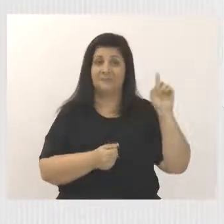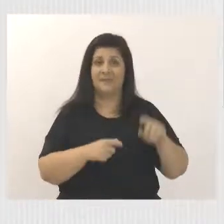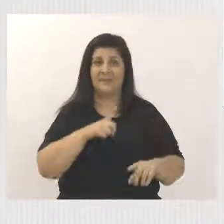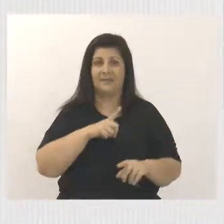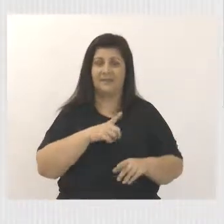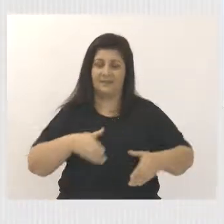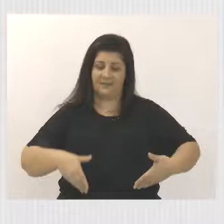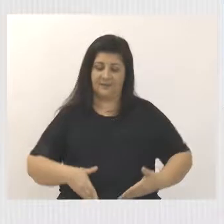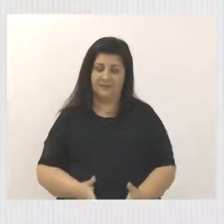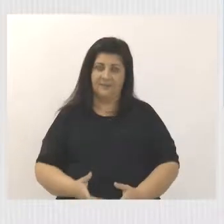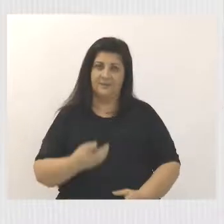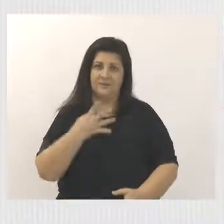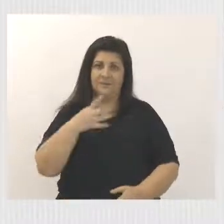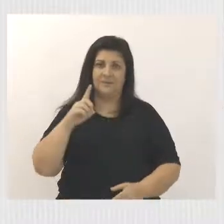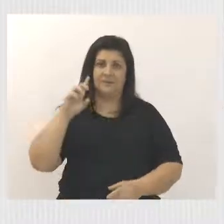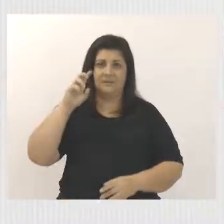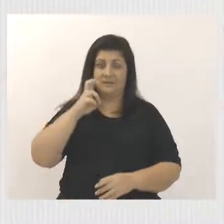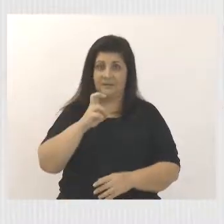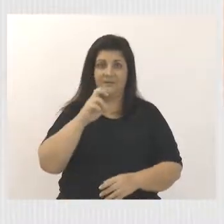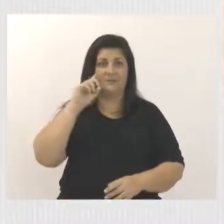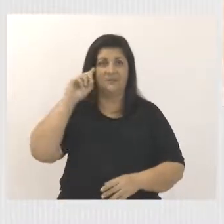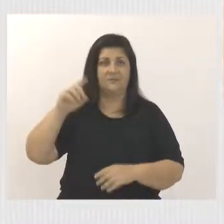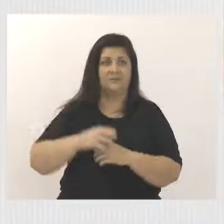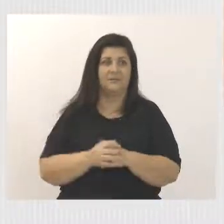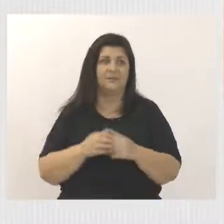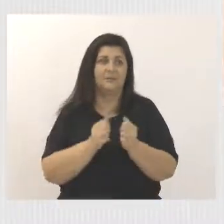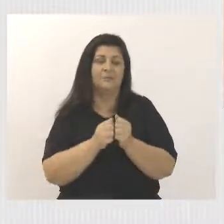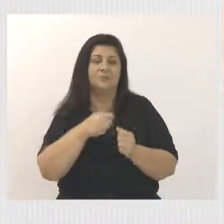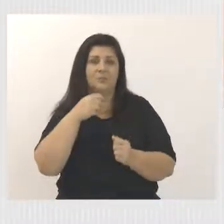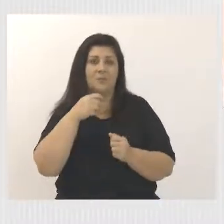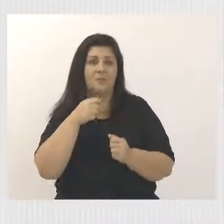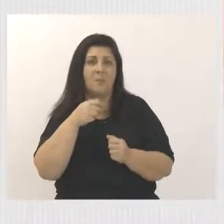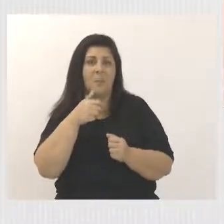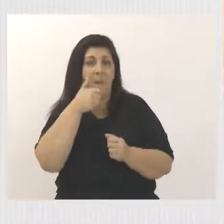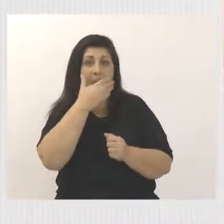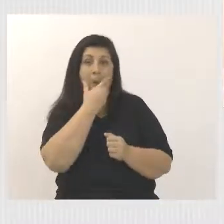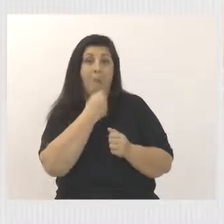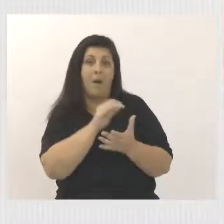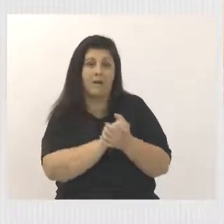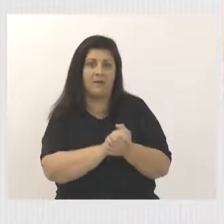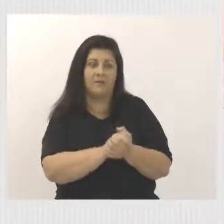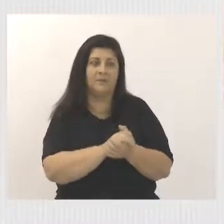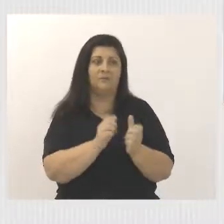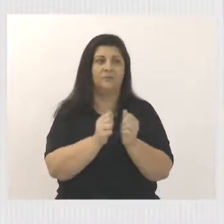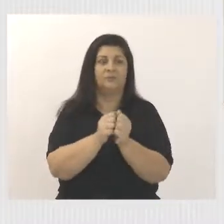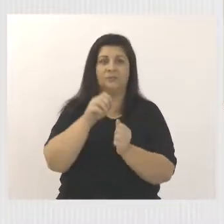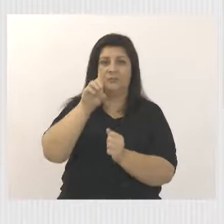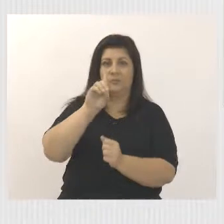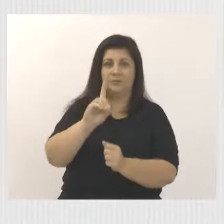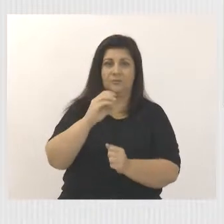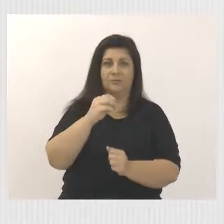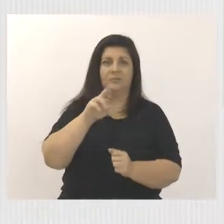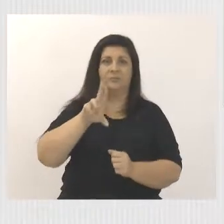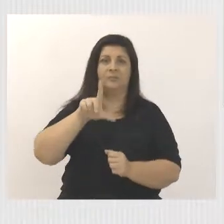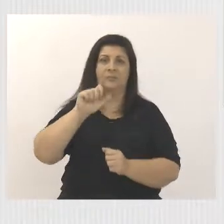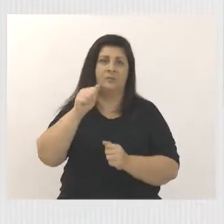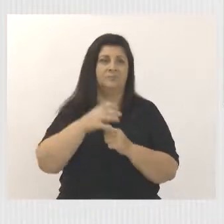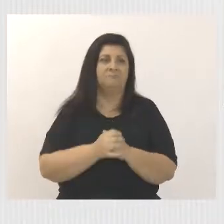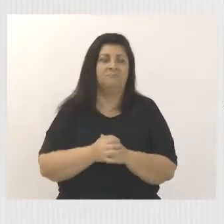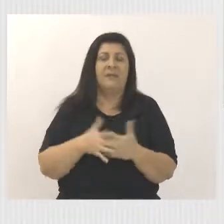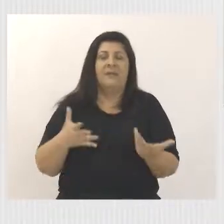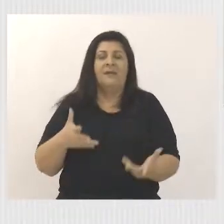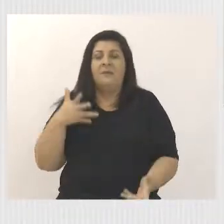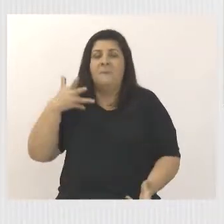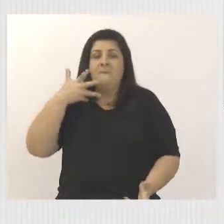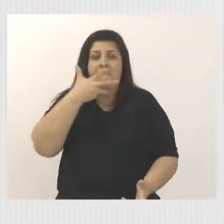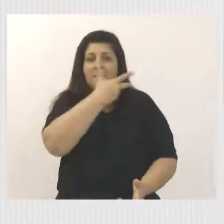apoio de uma equipe médica, do marido e da doula. Lisa chegou calminha, direto para os braços da mãe. Foi